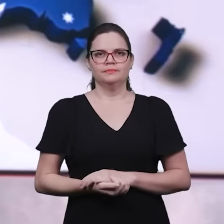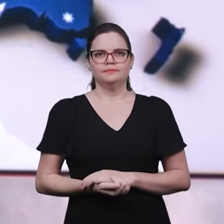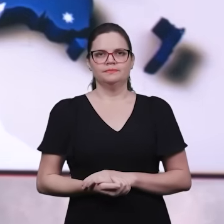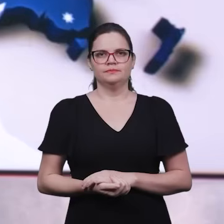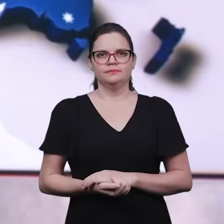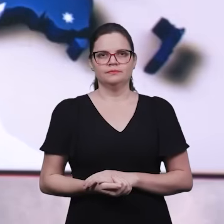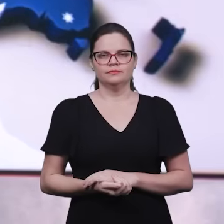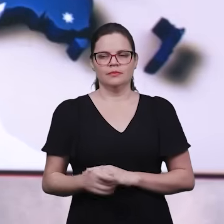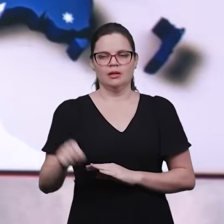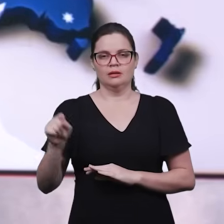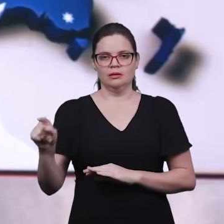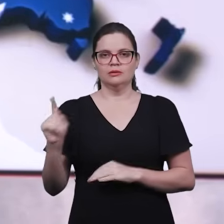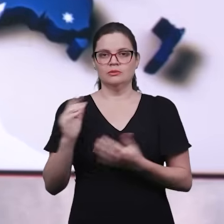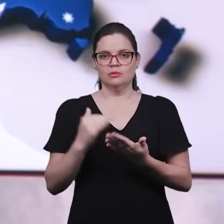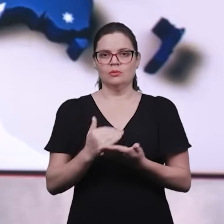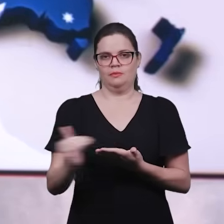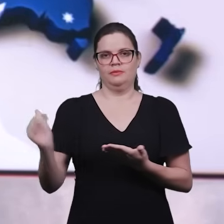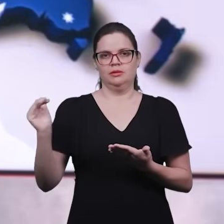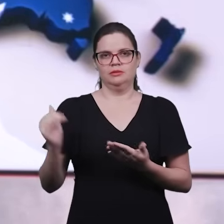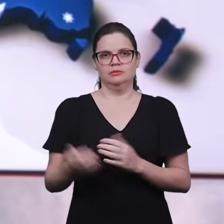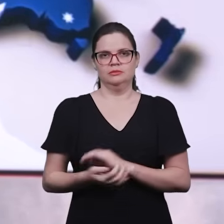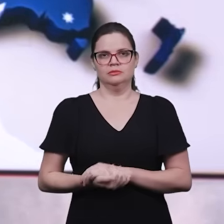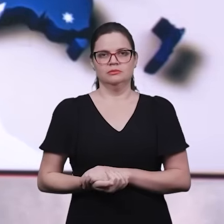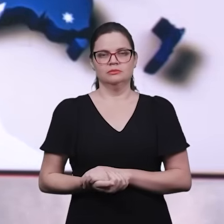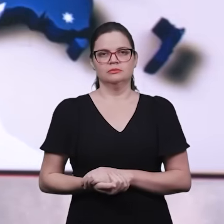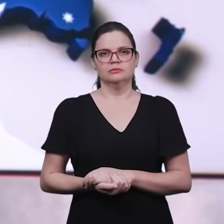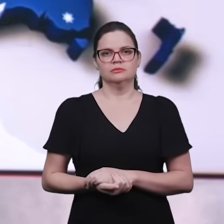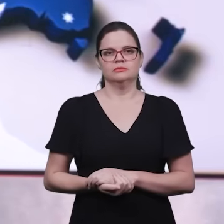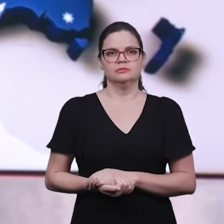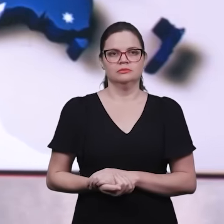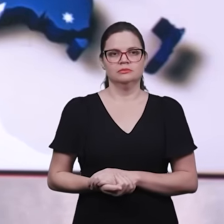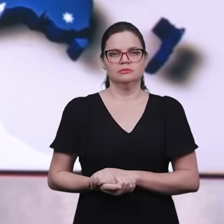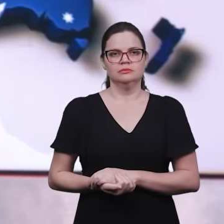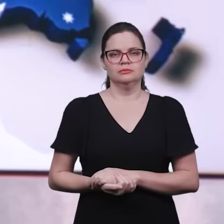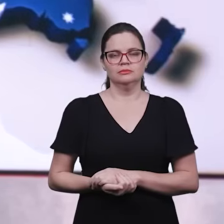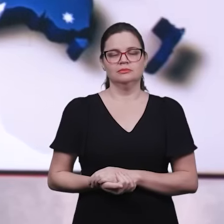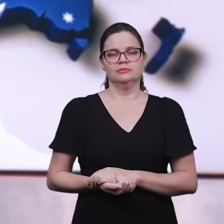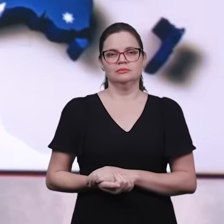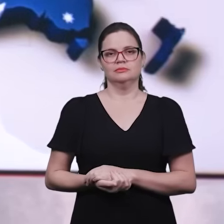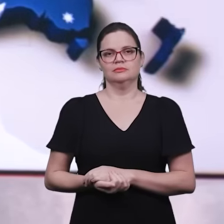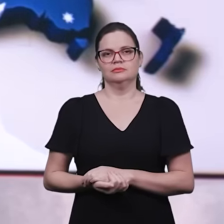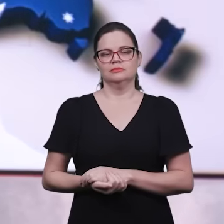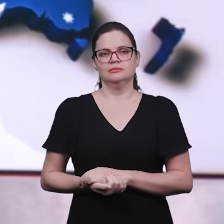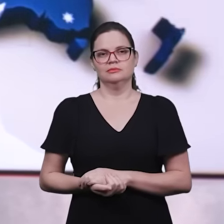Paz. Nós tivemos lá no início da igreja na cidade de La Paz.